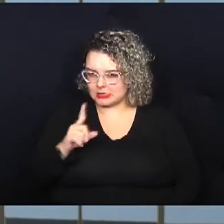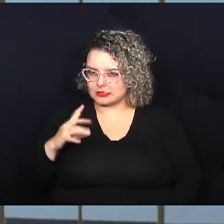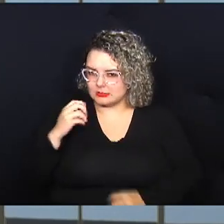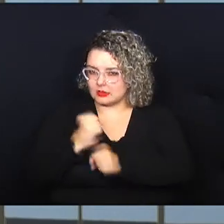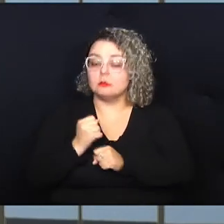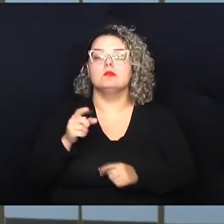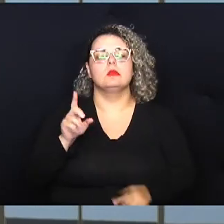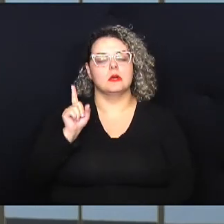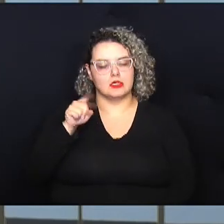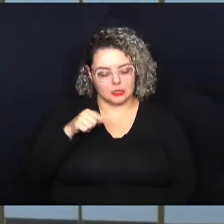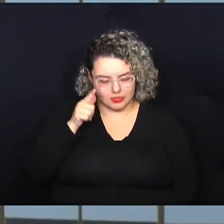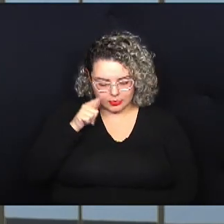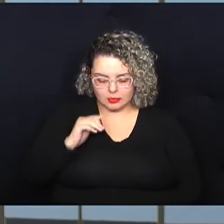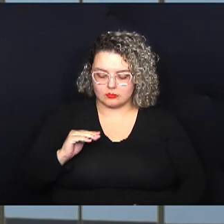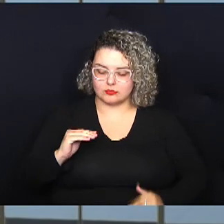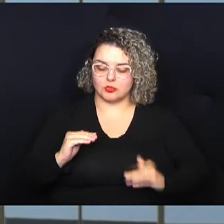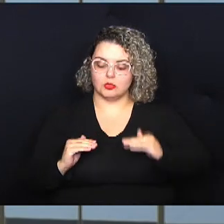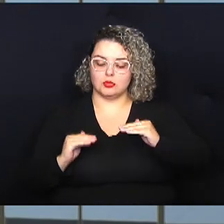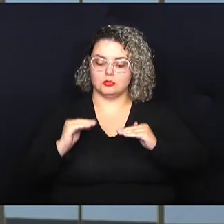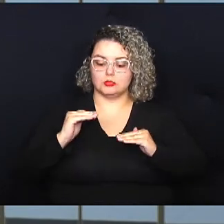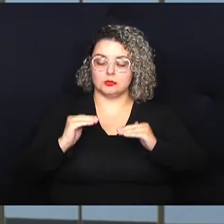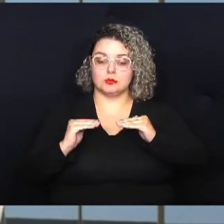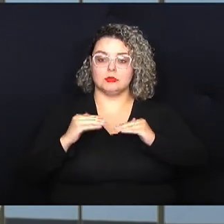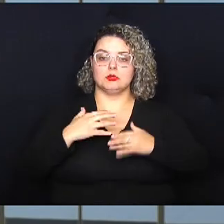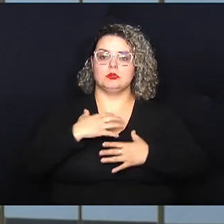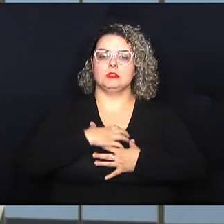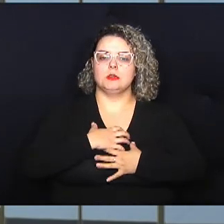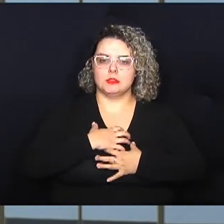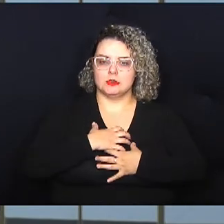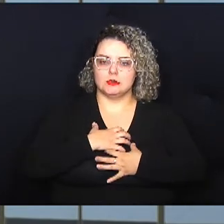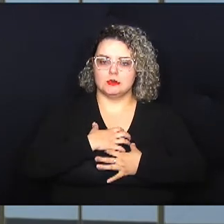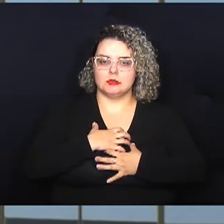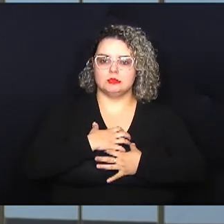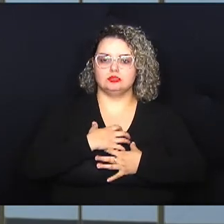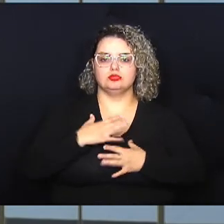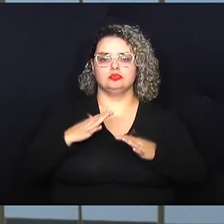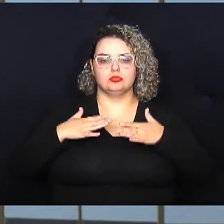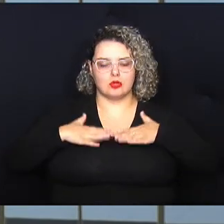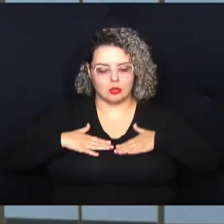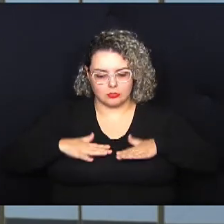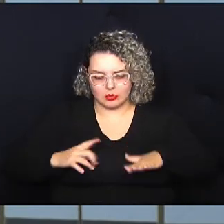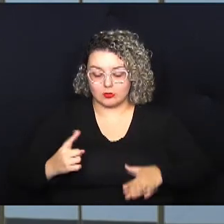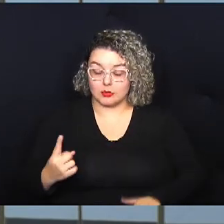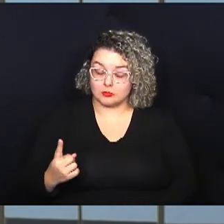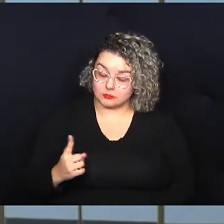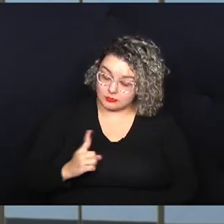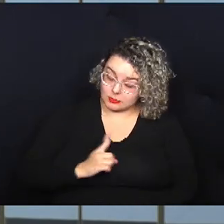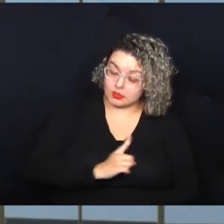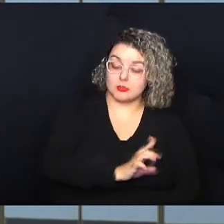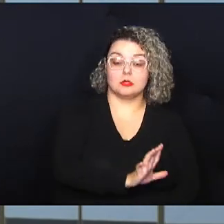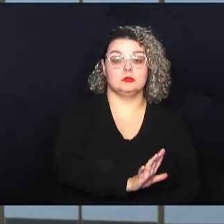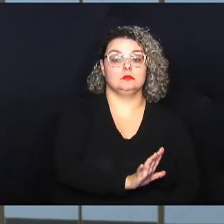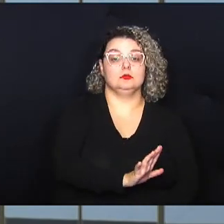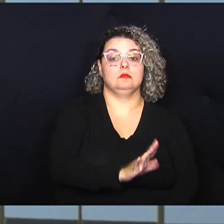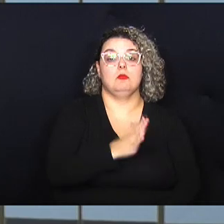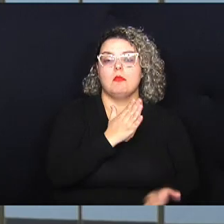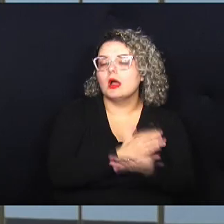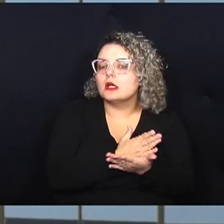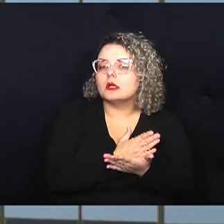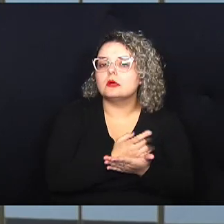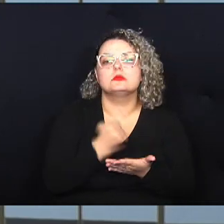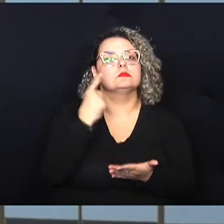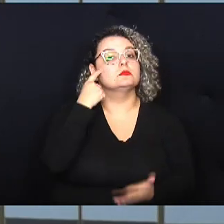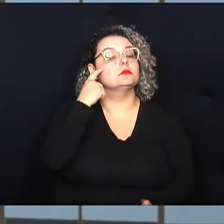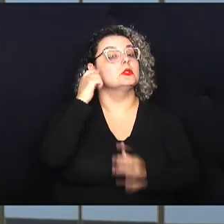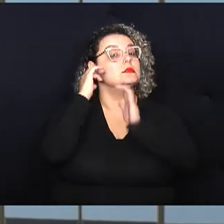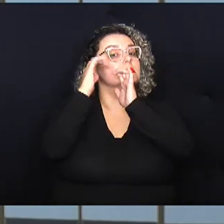fecha. Porque quando você começa a sentir, não, é o momento de eu me retirar, é o momento que eu tenho que parar.